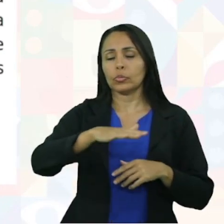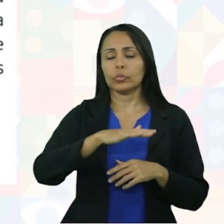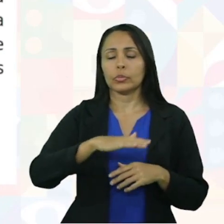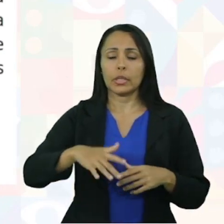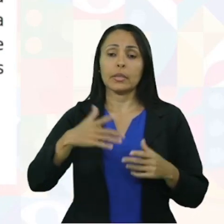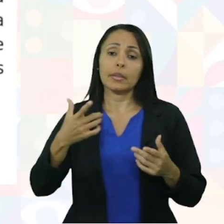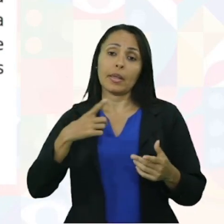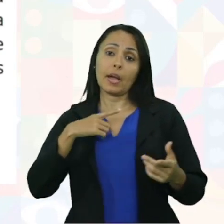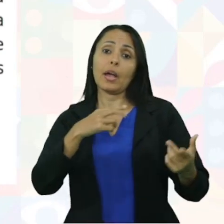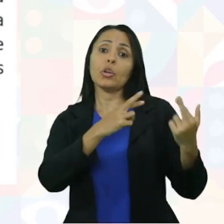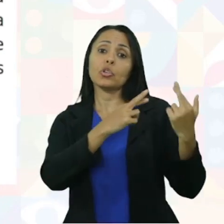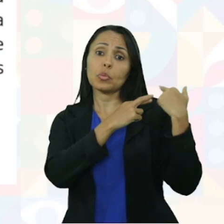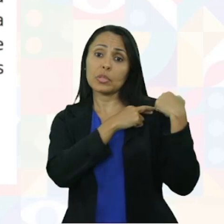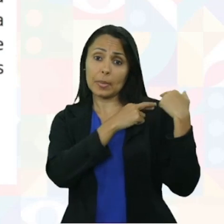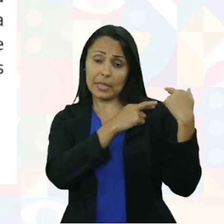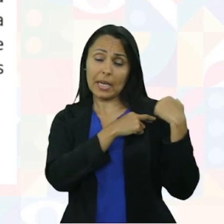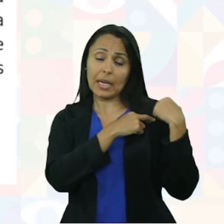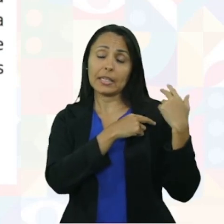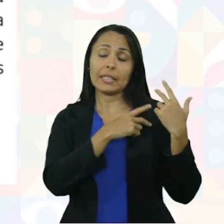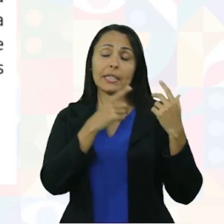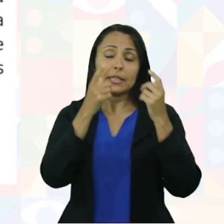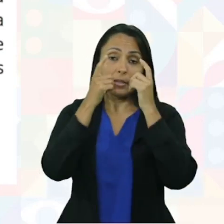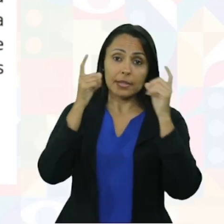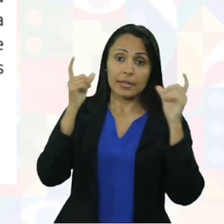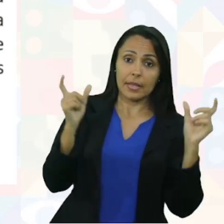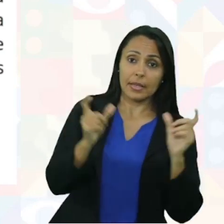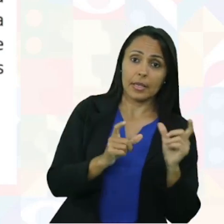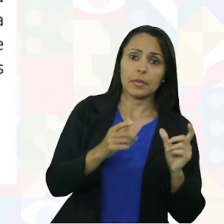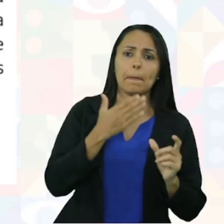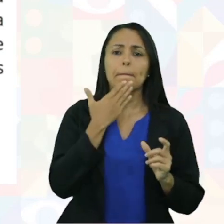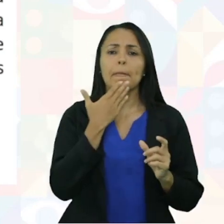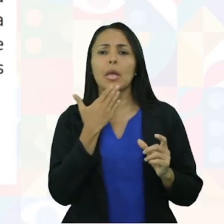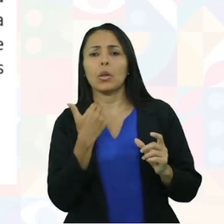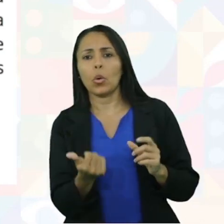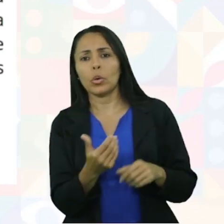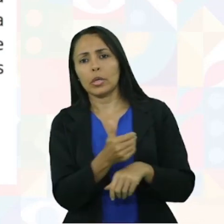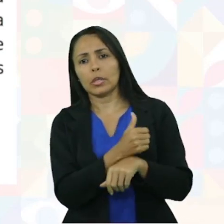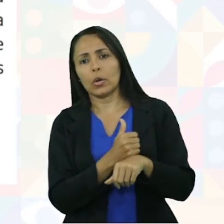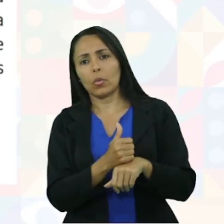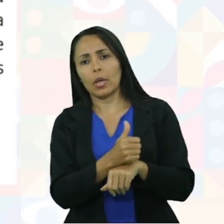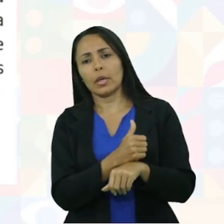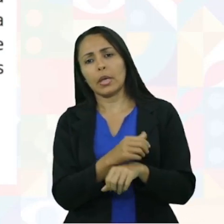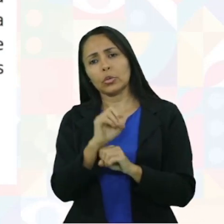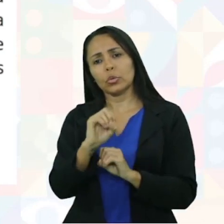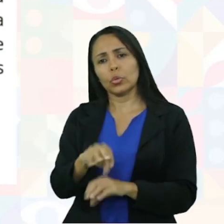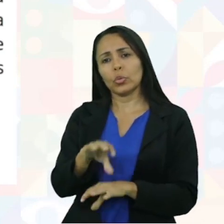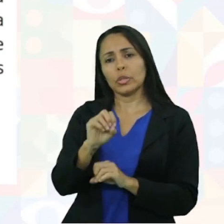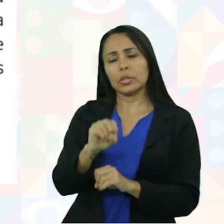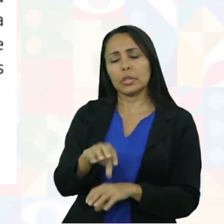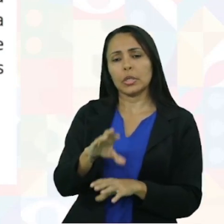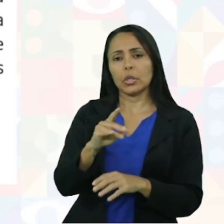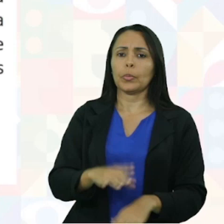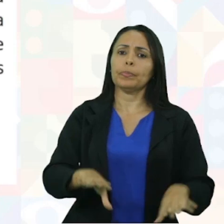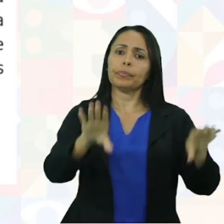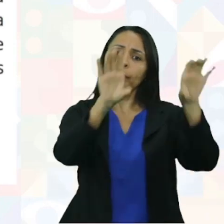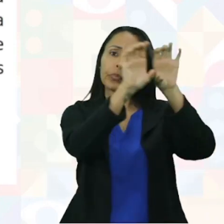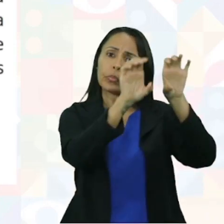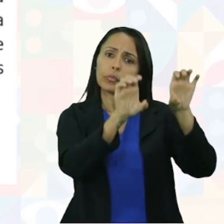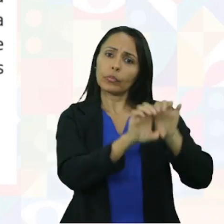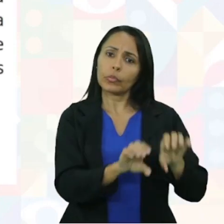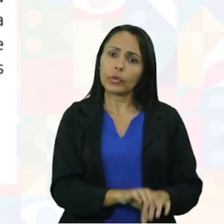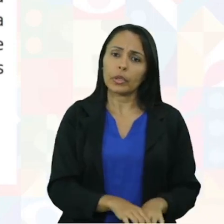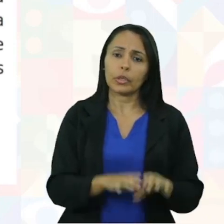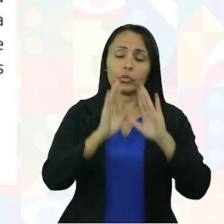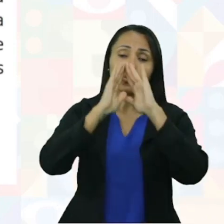responsabilidade, que tem interesse com relação à melhoria da qualidade do ensino, da estrutura escolar dos seus filhos, onde